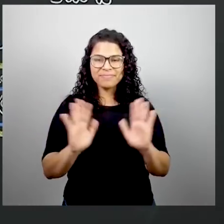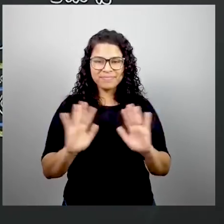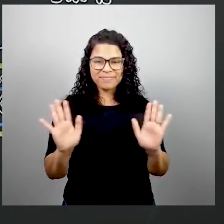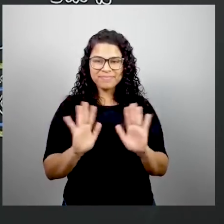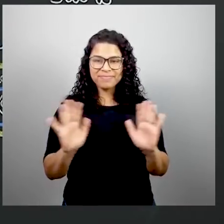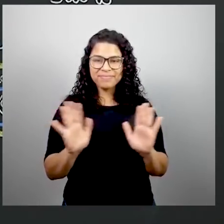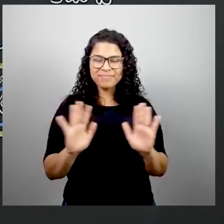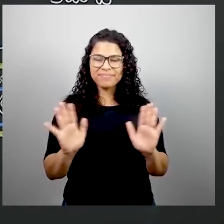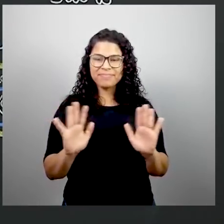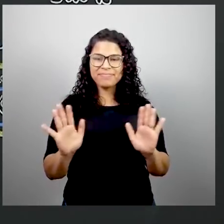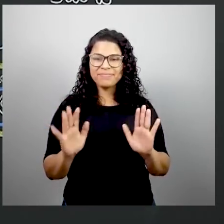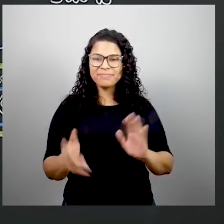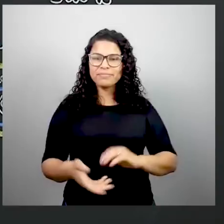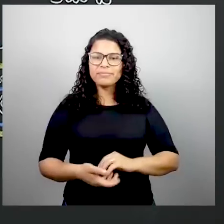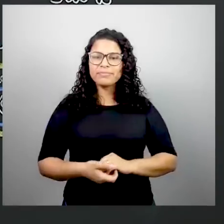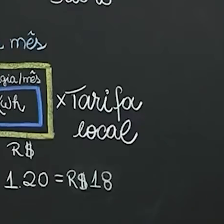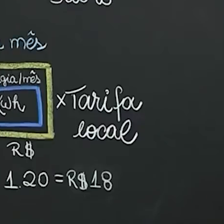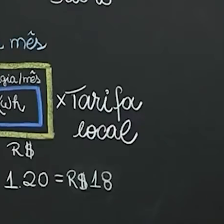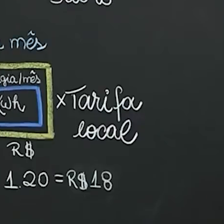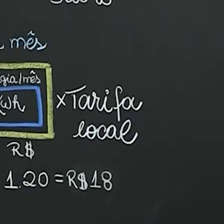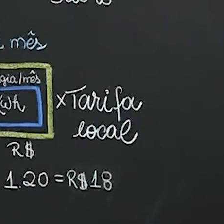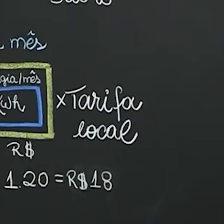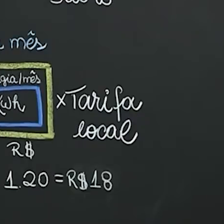próxima. Tchauzinho!